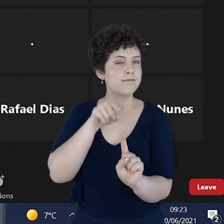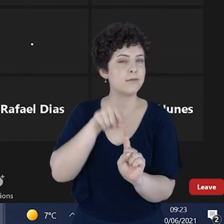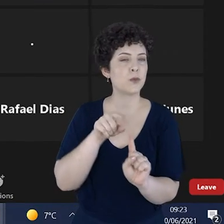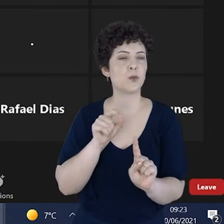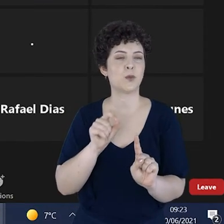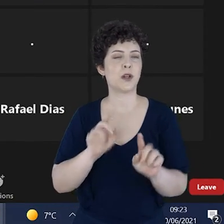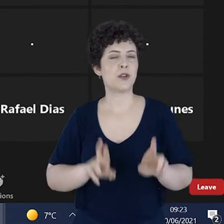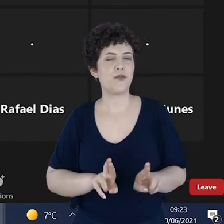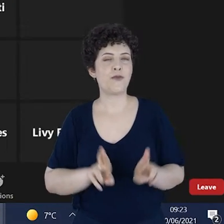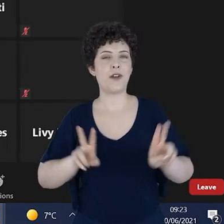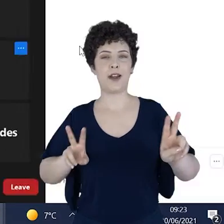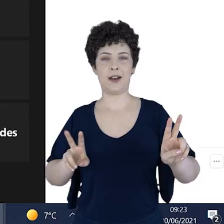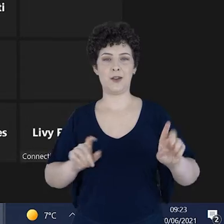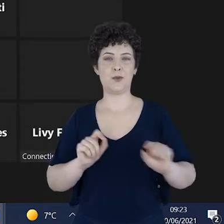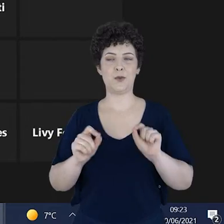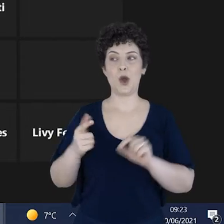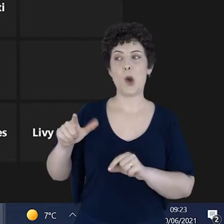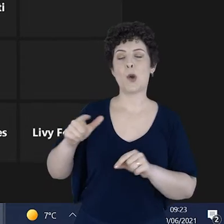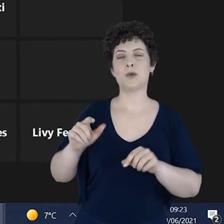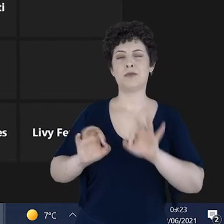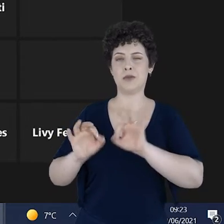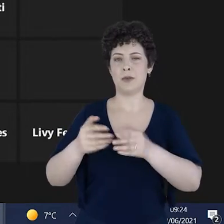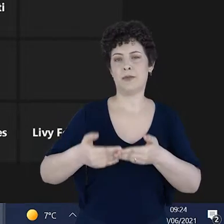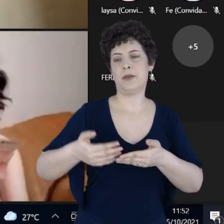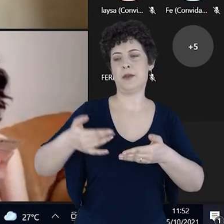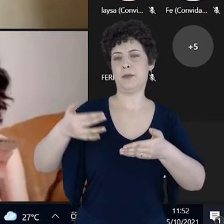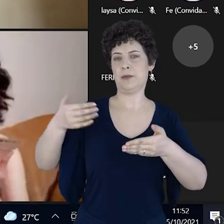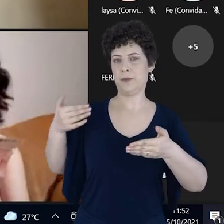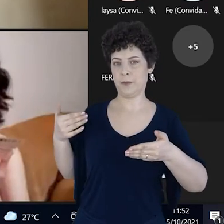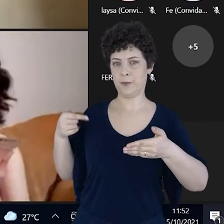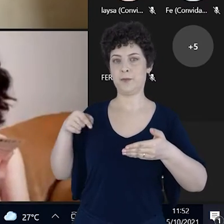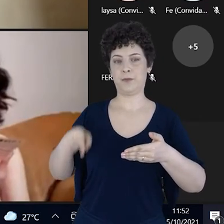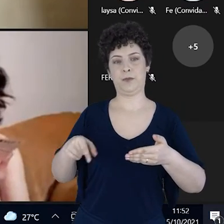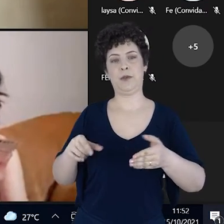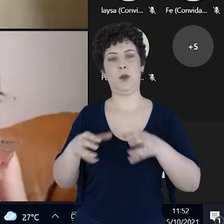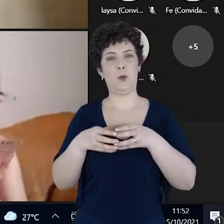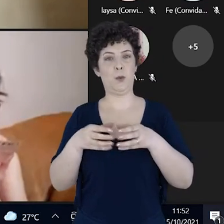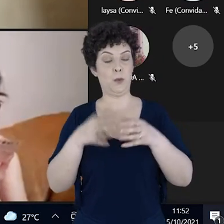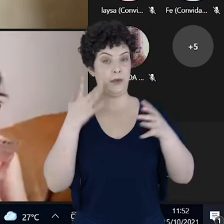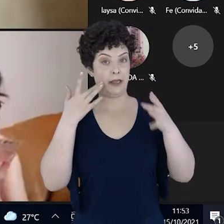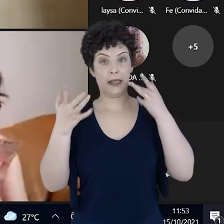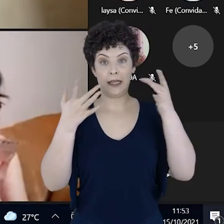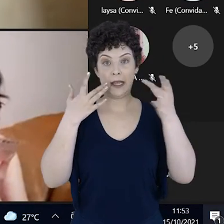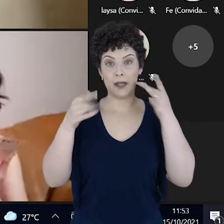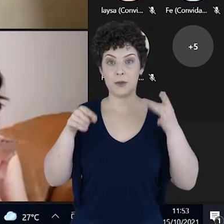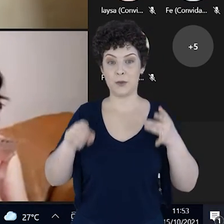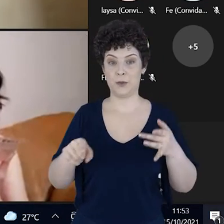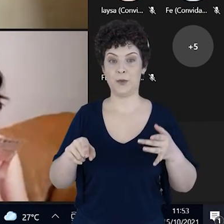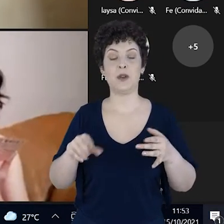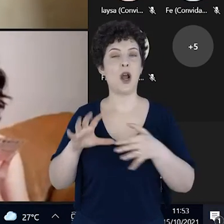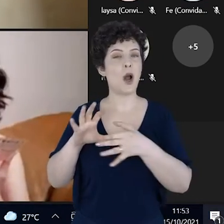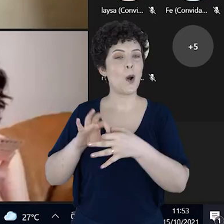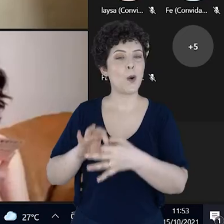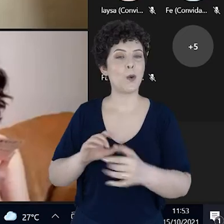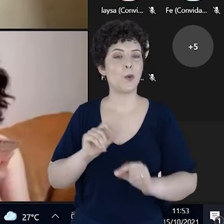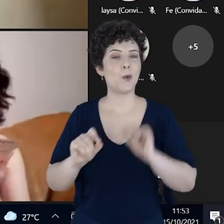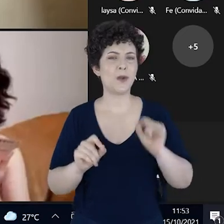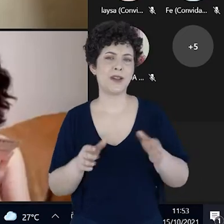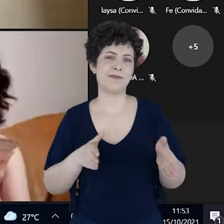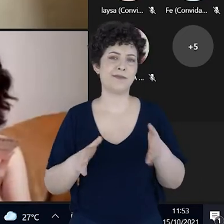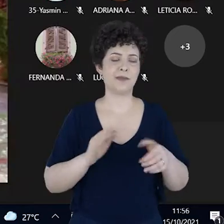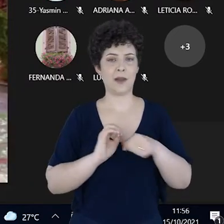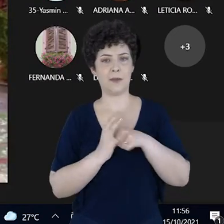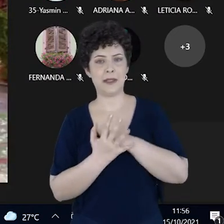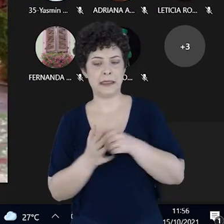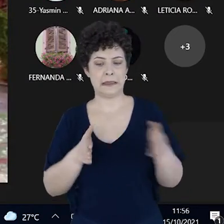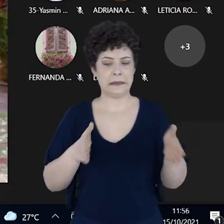uma natureza um pouco distinta, talvez, dos projetos realizados nos anos anteriores pela Companhia de Teatro. Em face do contexto que a gente